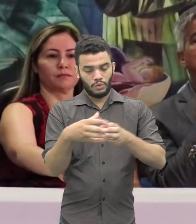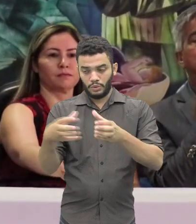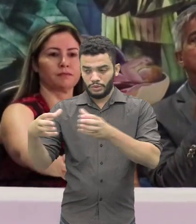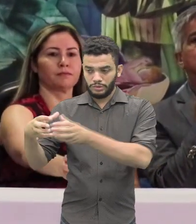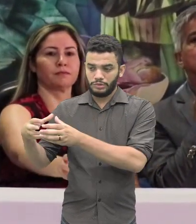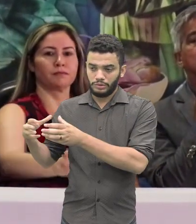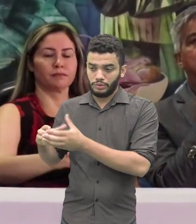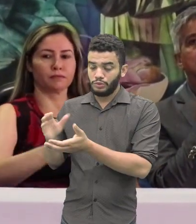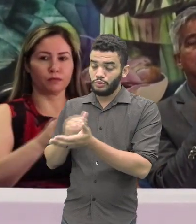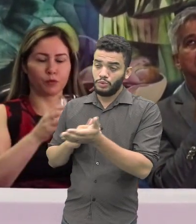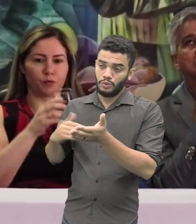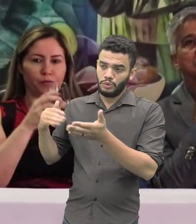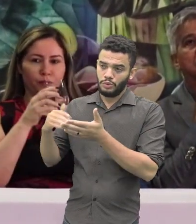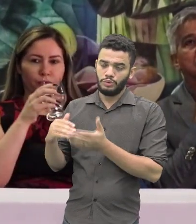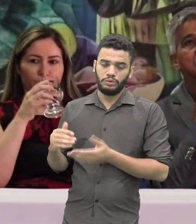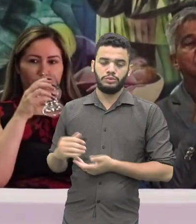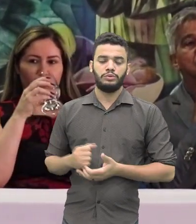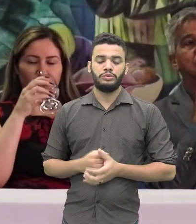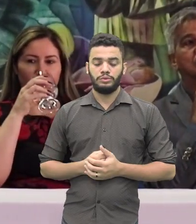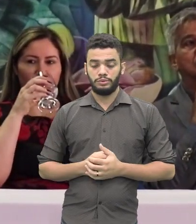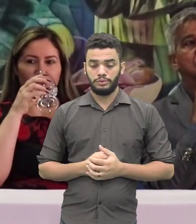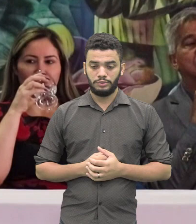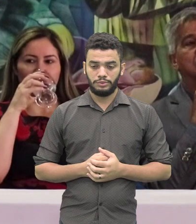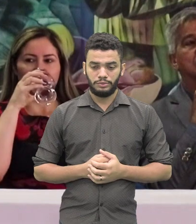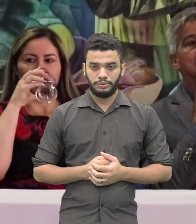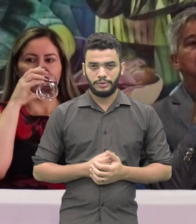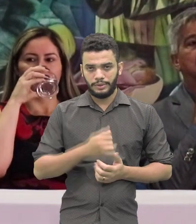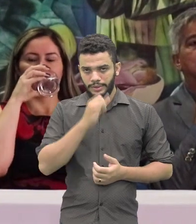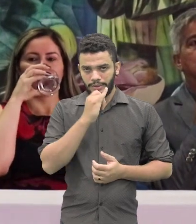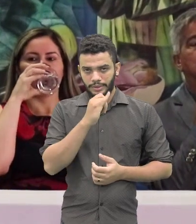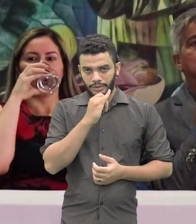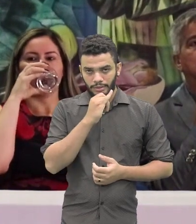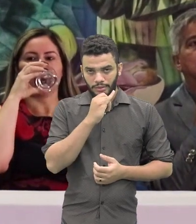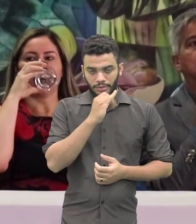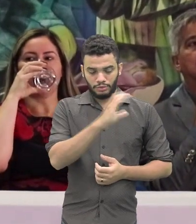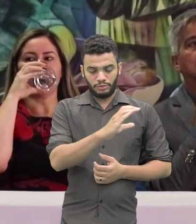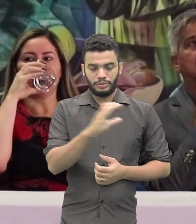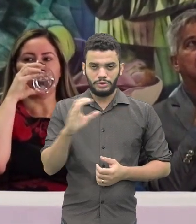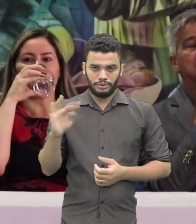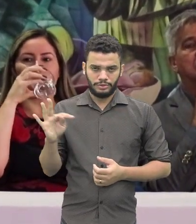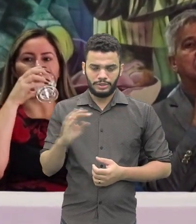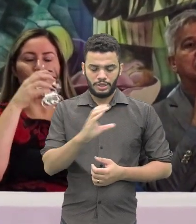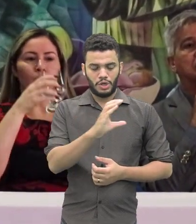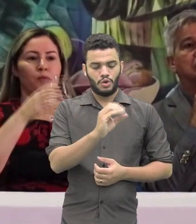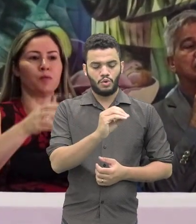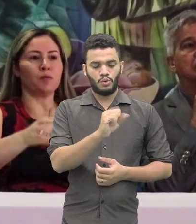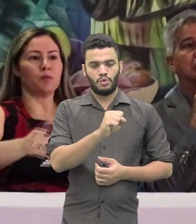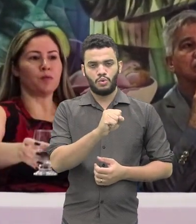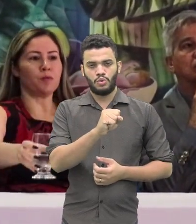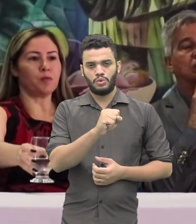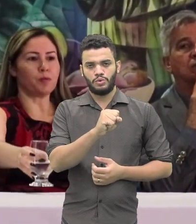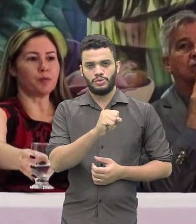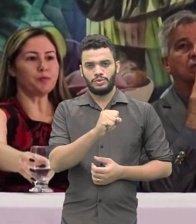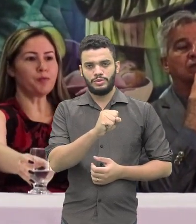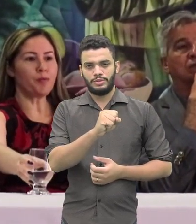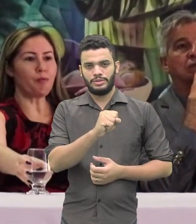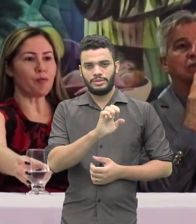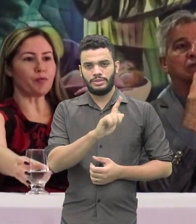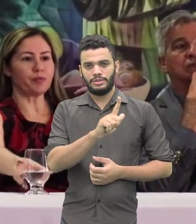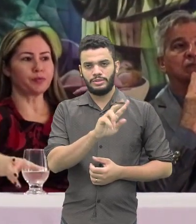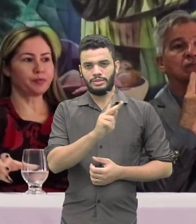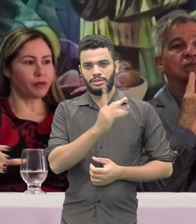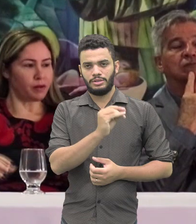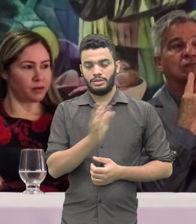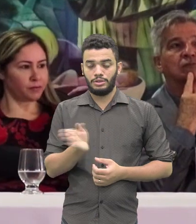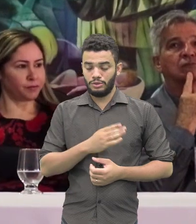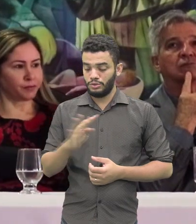eh principalmente aqui hoje o Conselho Tutelar é parabéns a cada um de vocês e dizer que nós precisamos muito do trabalho de vocês